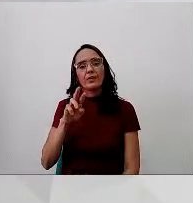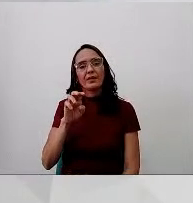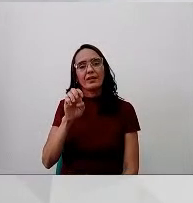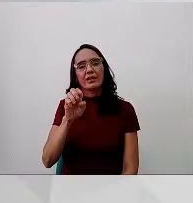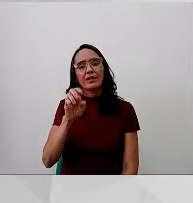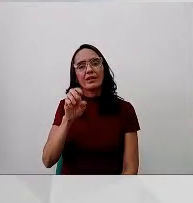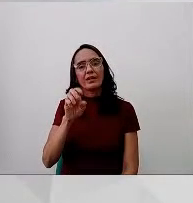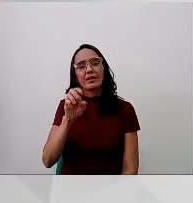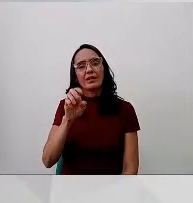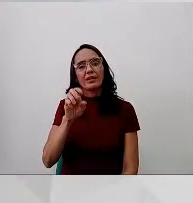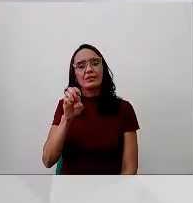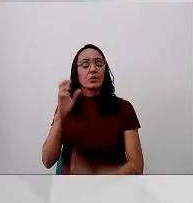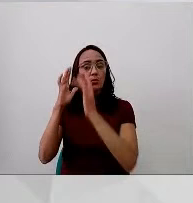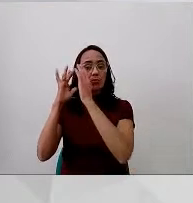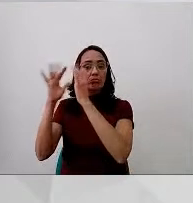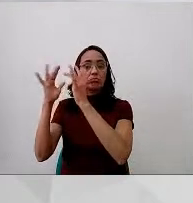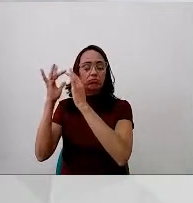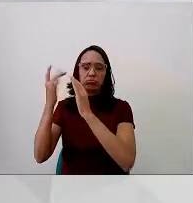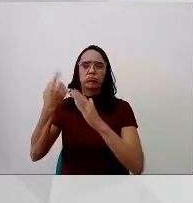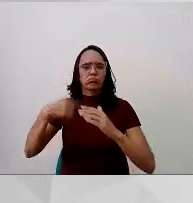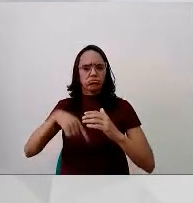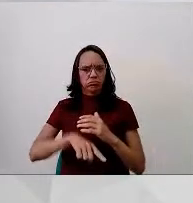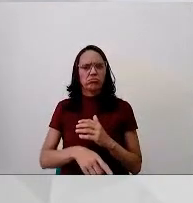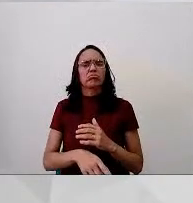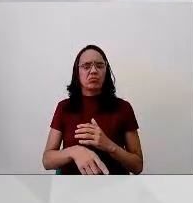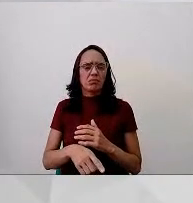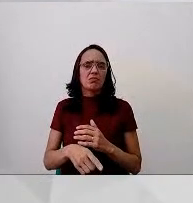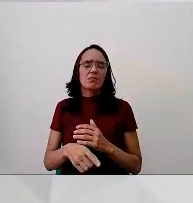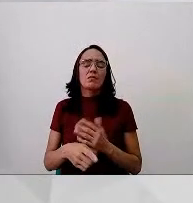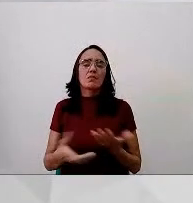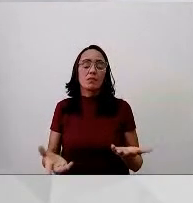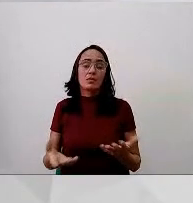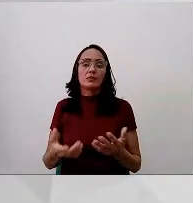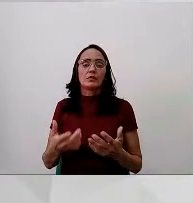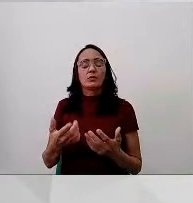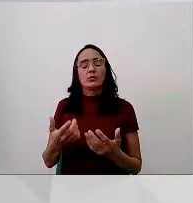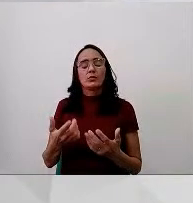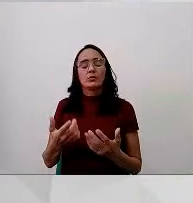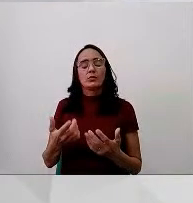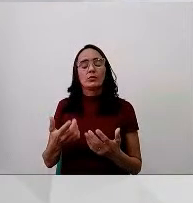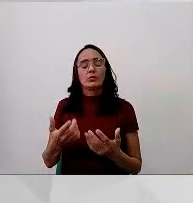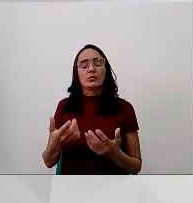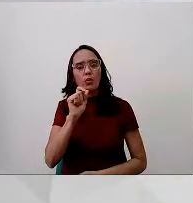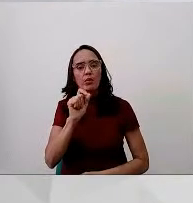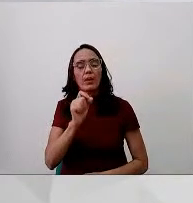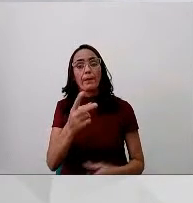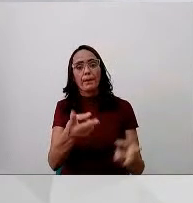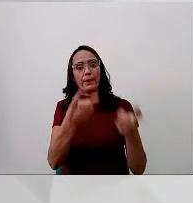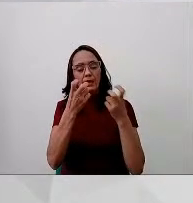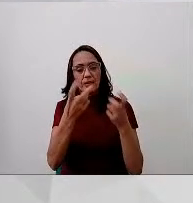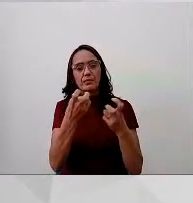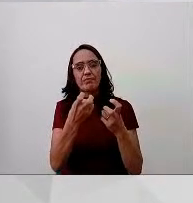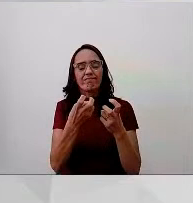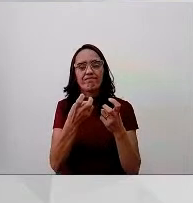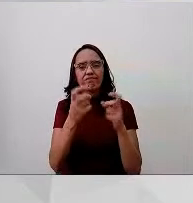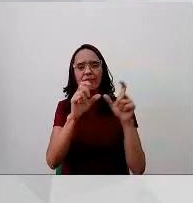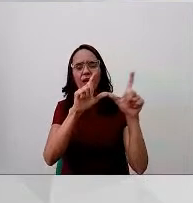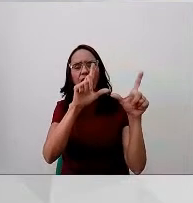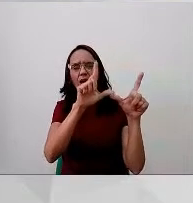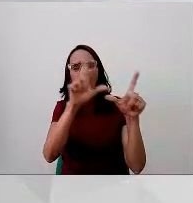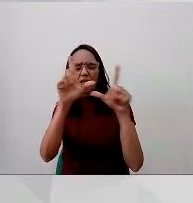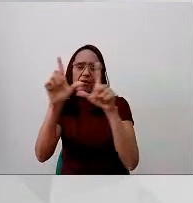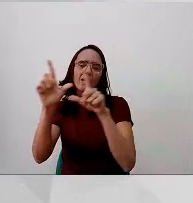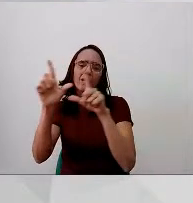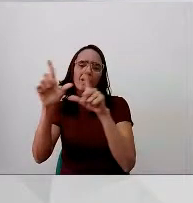conseguia trabalhar com imagens aleatórias de vídeos do YouTube, né? Mais de 10 milhões de